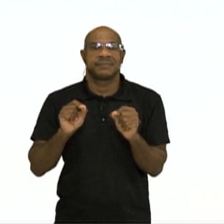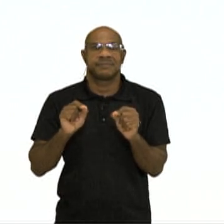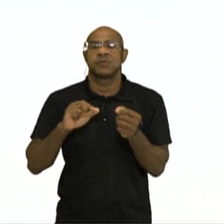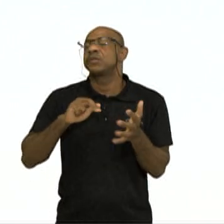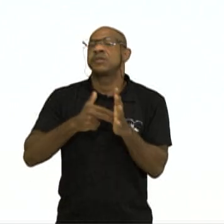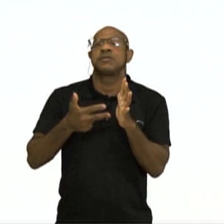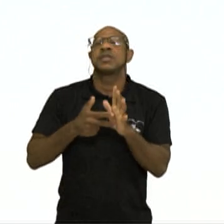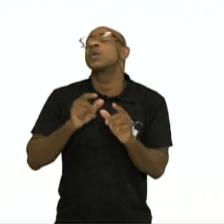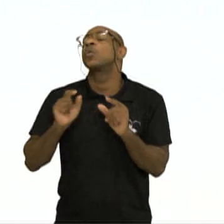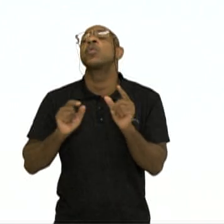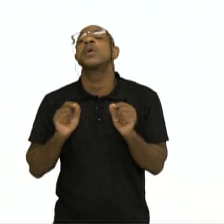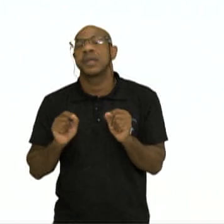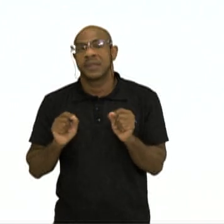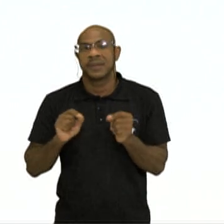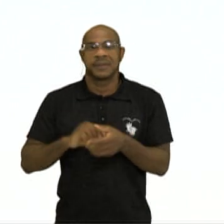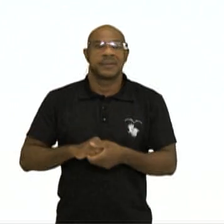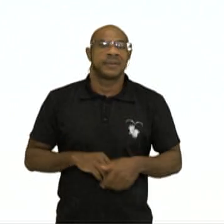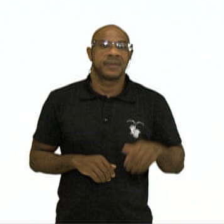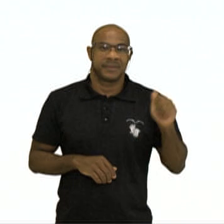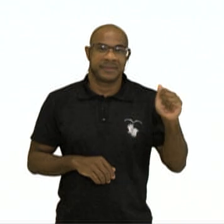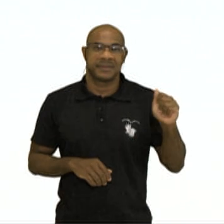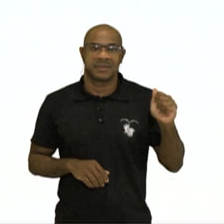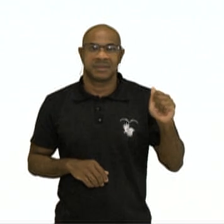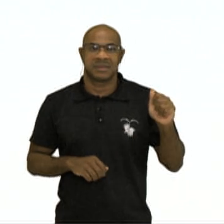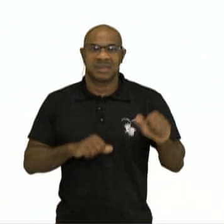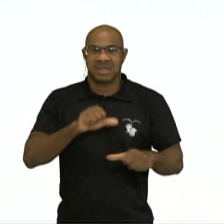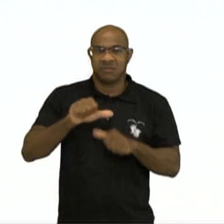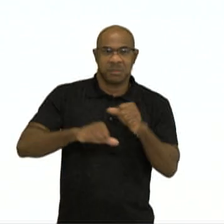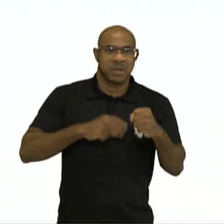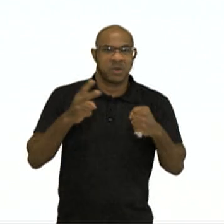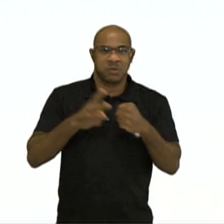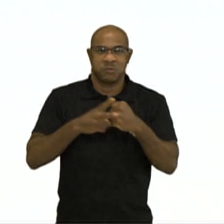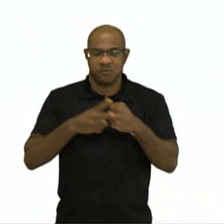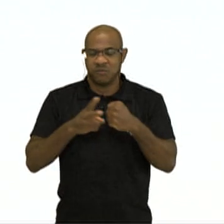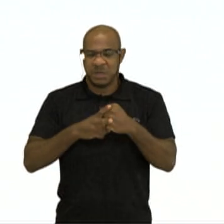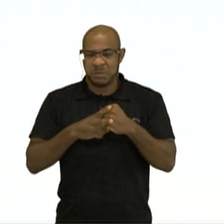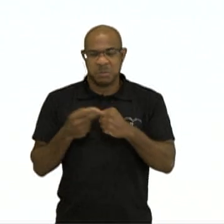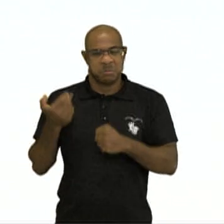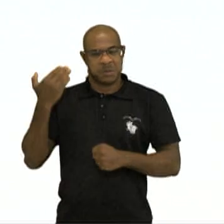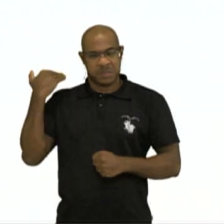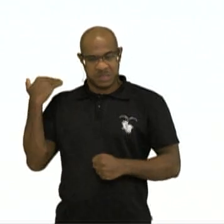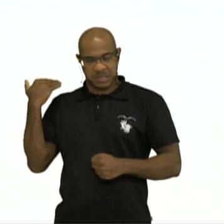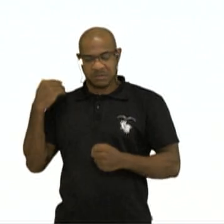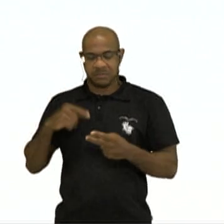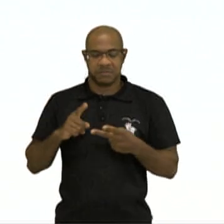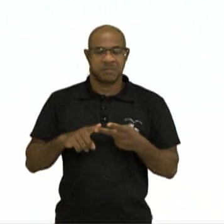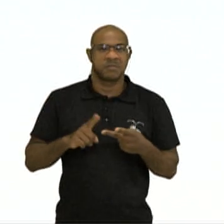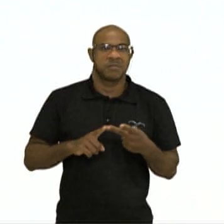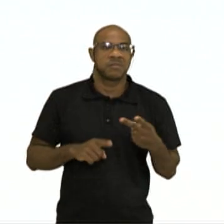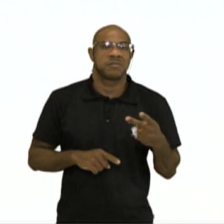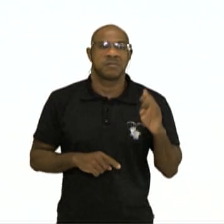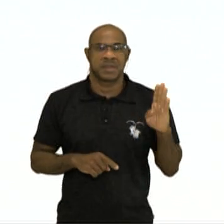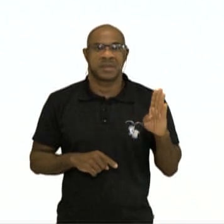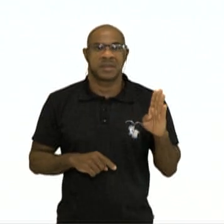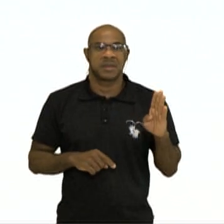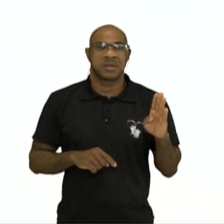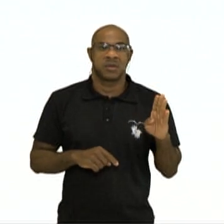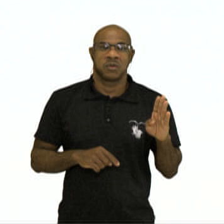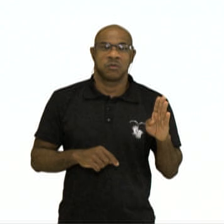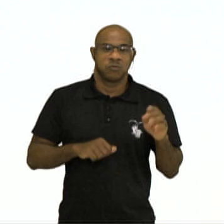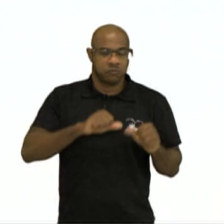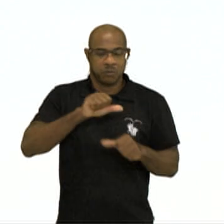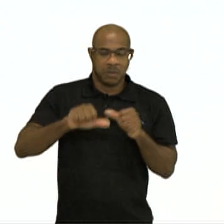vai responder agora. Letra A, transformar o verbo no tempo passado. Letra B, transformar o verbo no